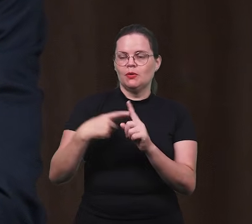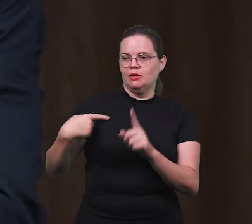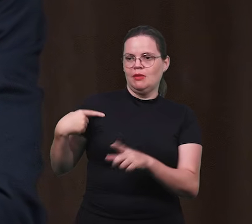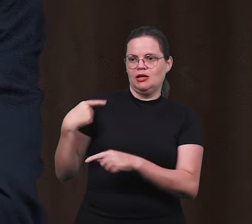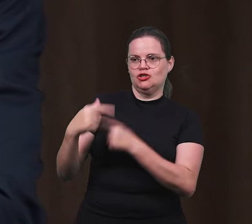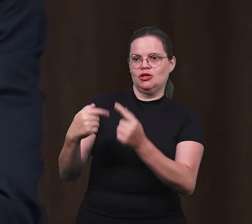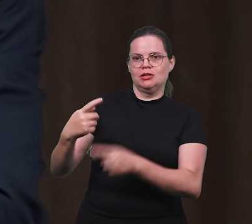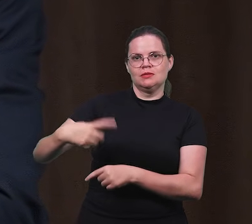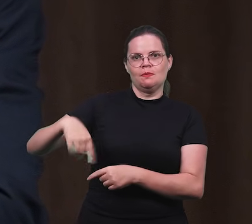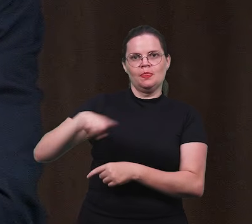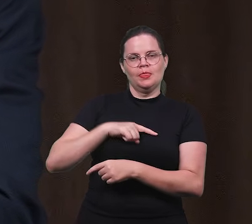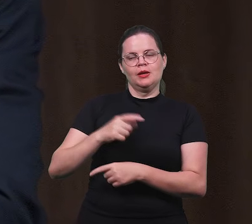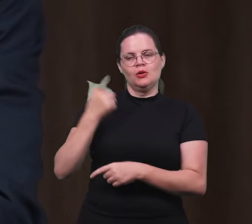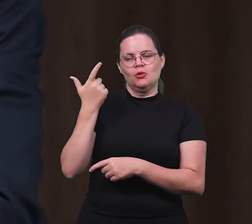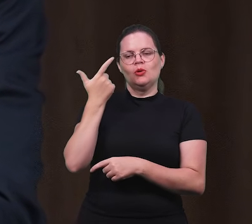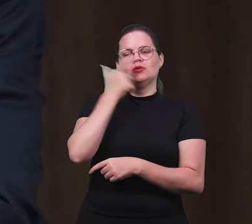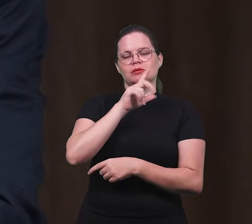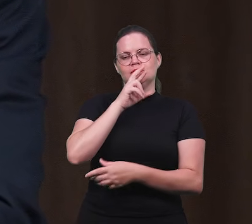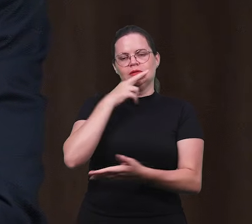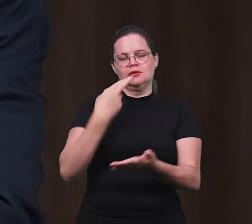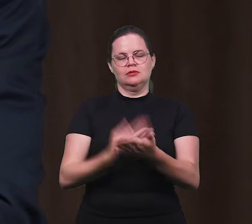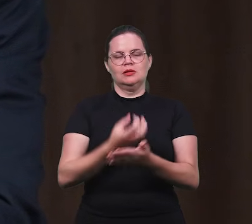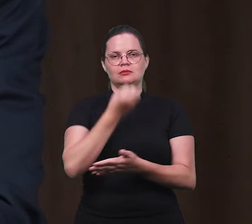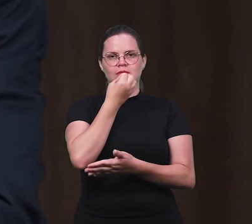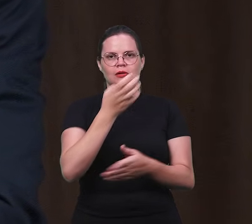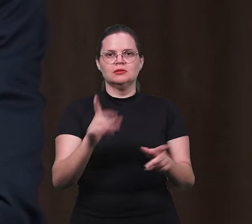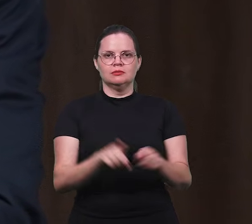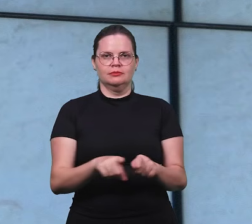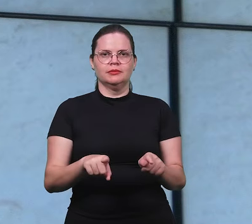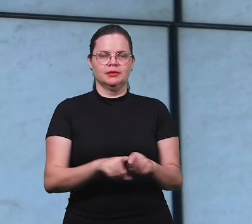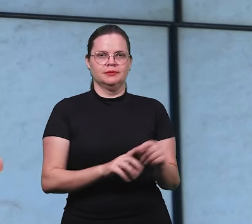nossa descendência, também possa ser frutífera, né?